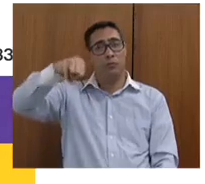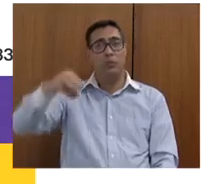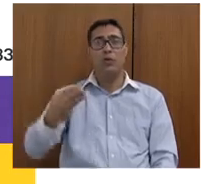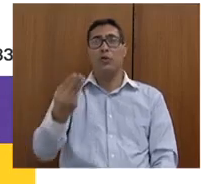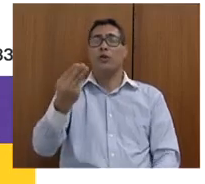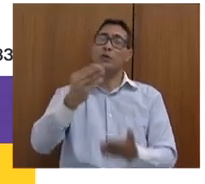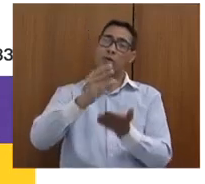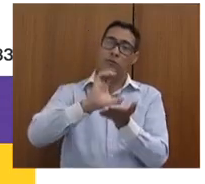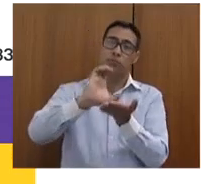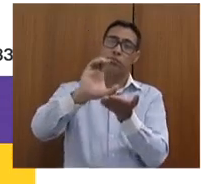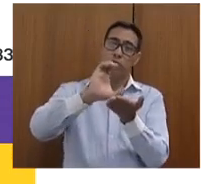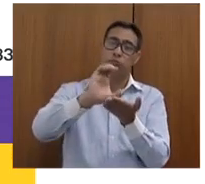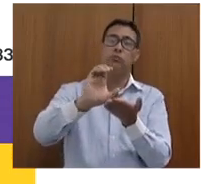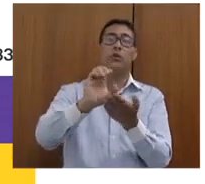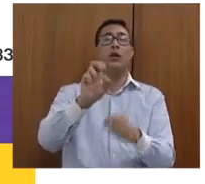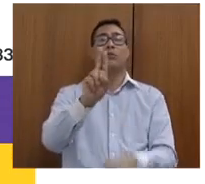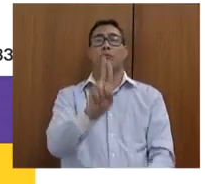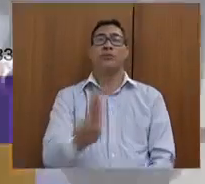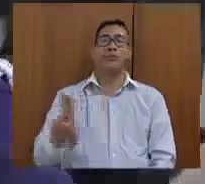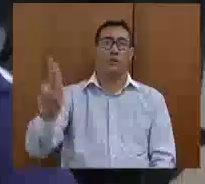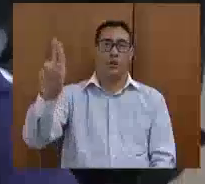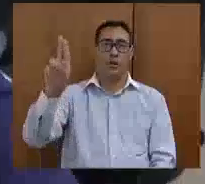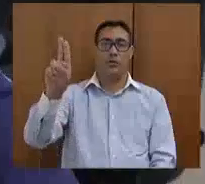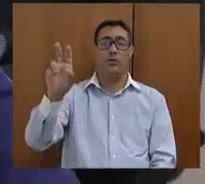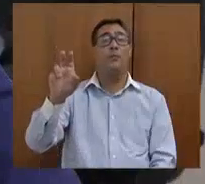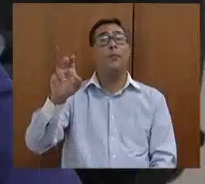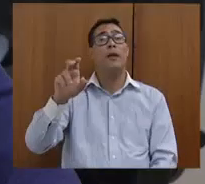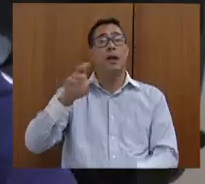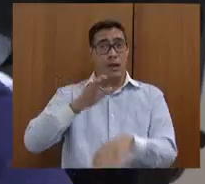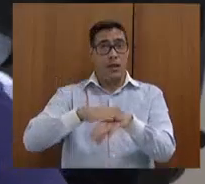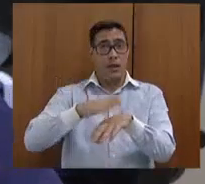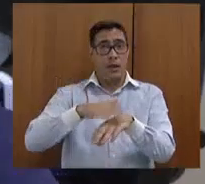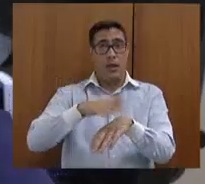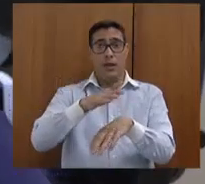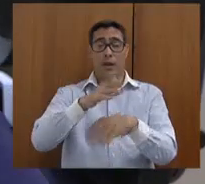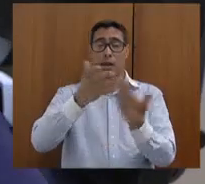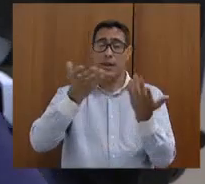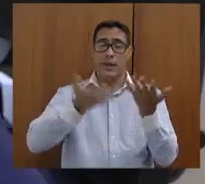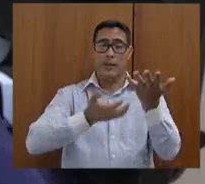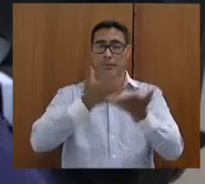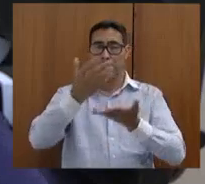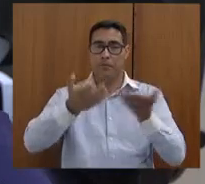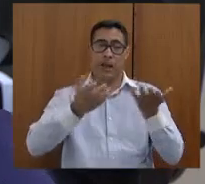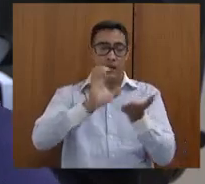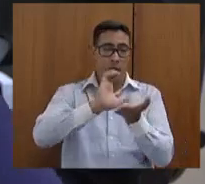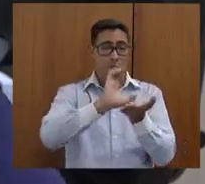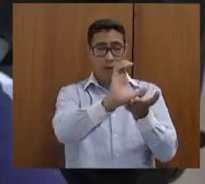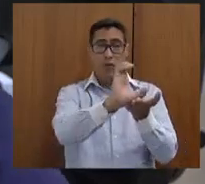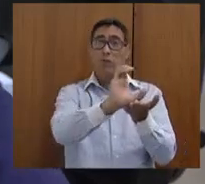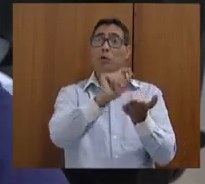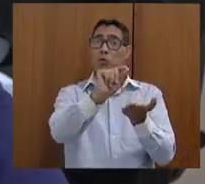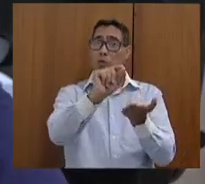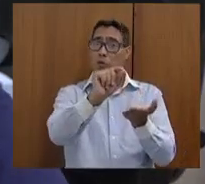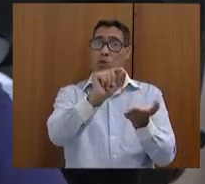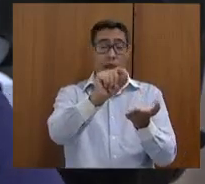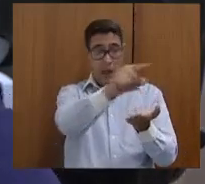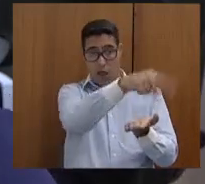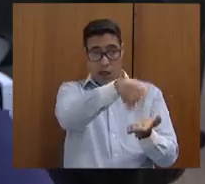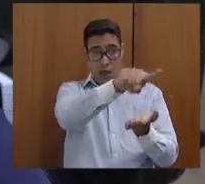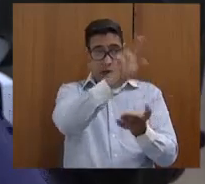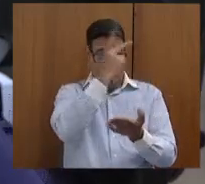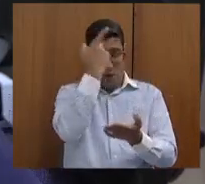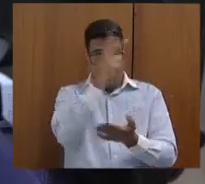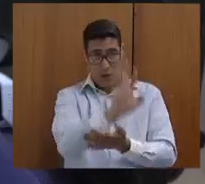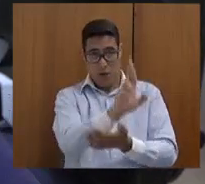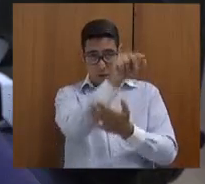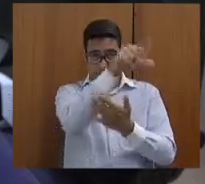e destaco aqui que esse investimento é feito respeitando autonomia dos gestores para fazer investimentos como